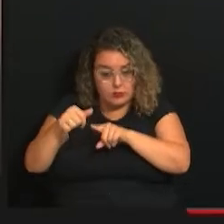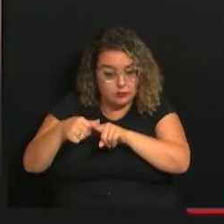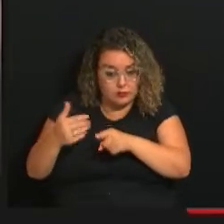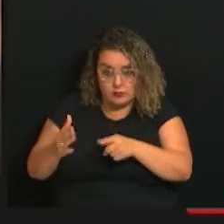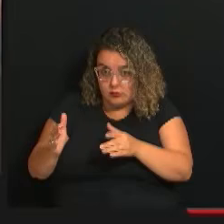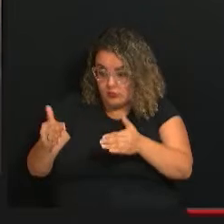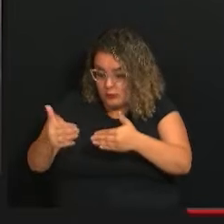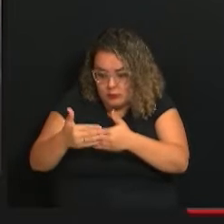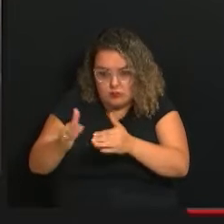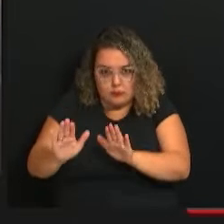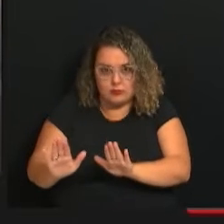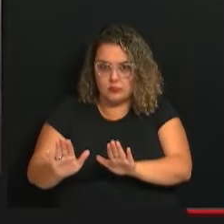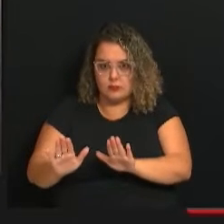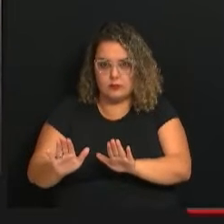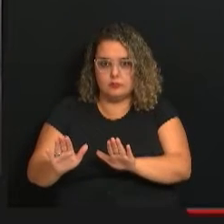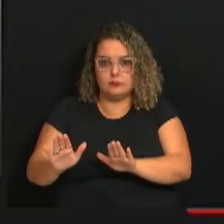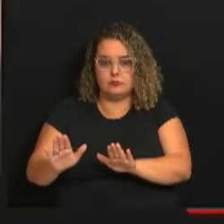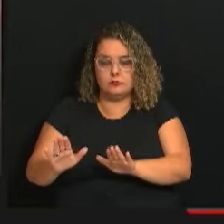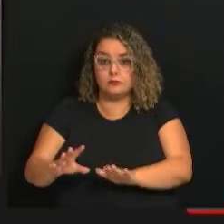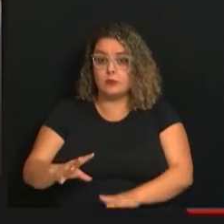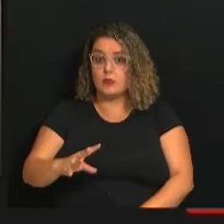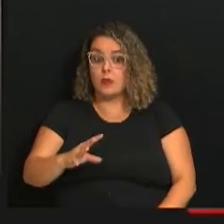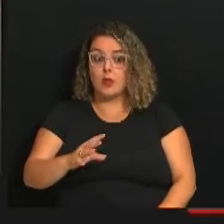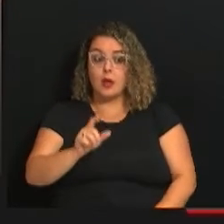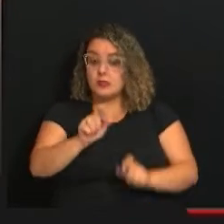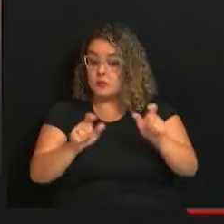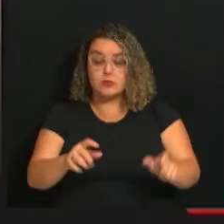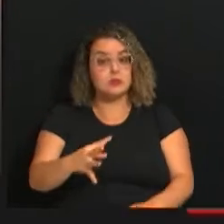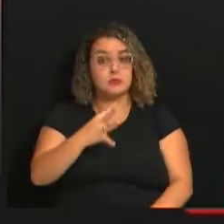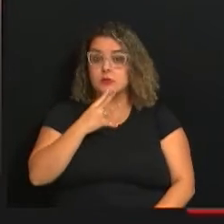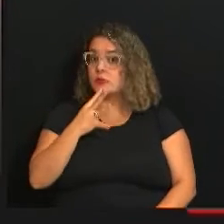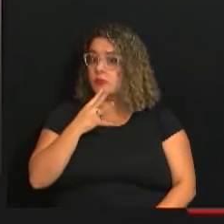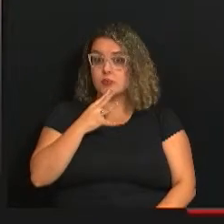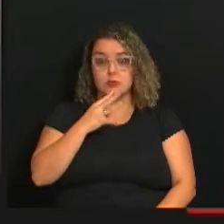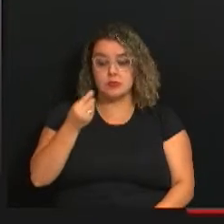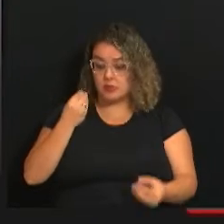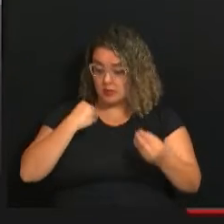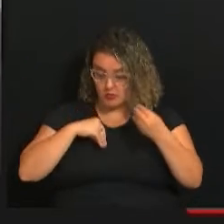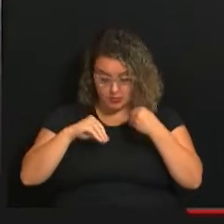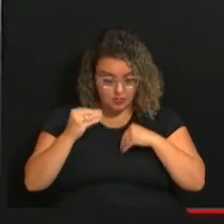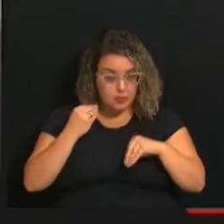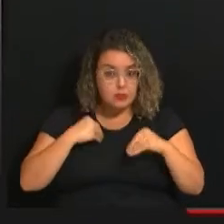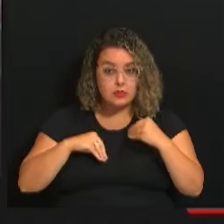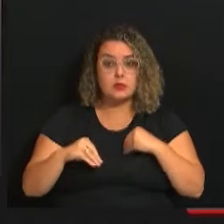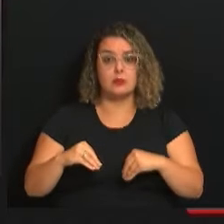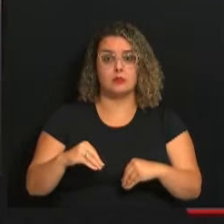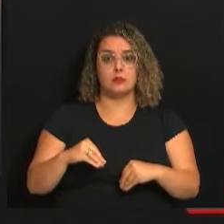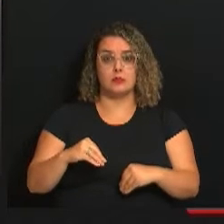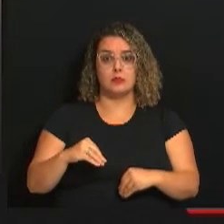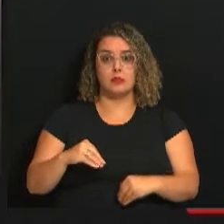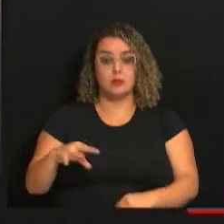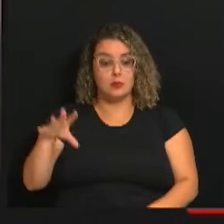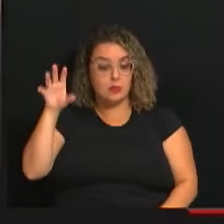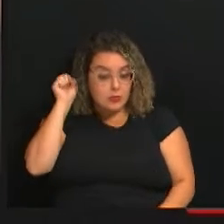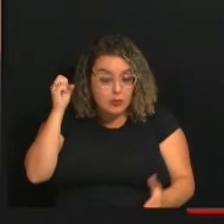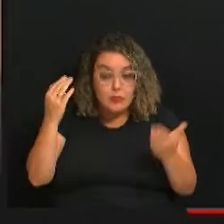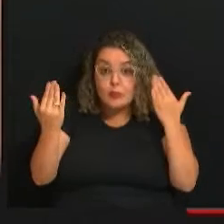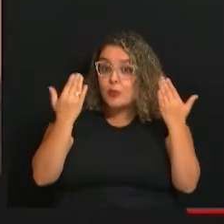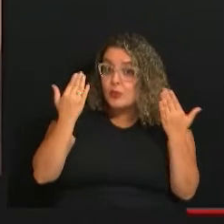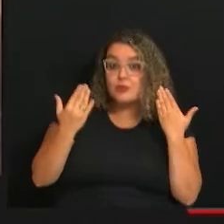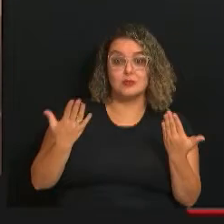que é tão sensível para tantas pessoas. Esse livro, está